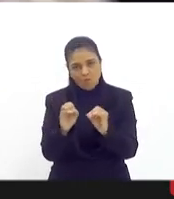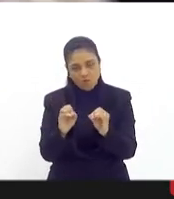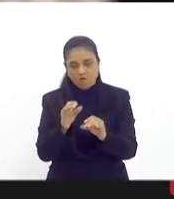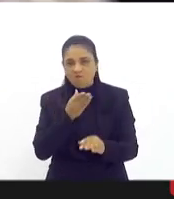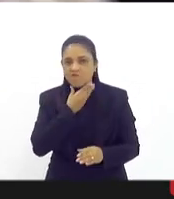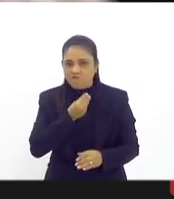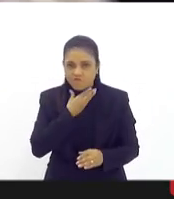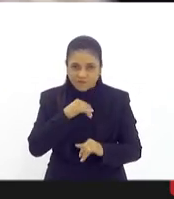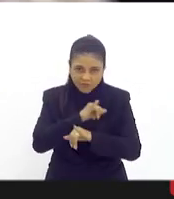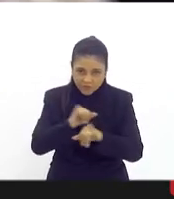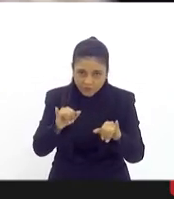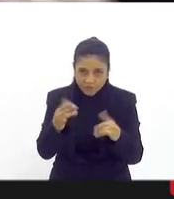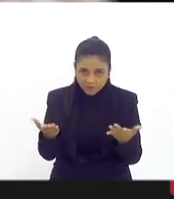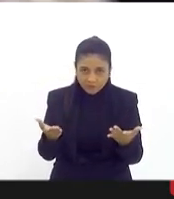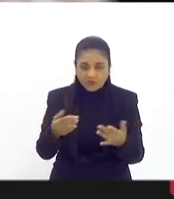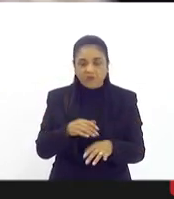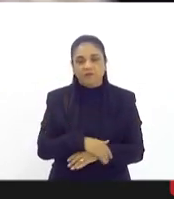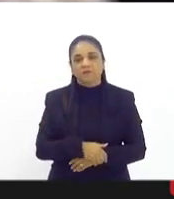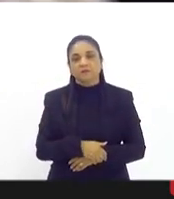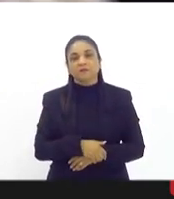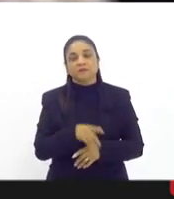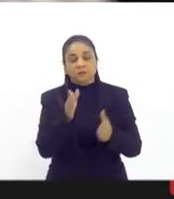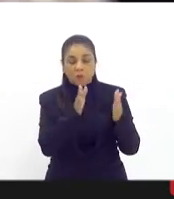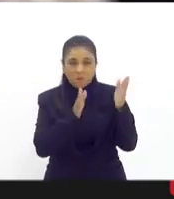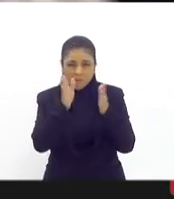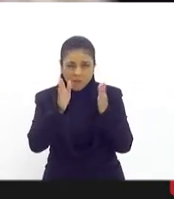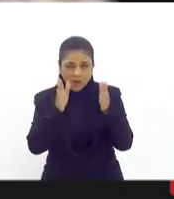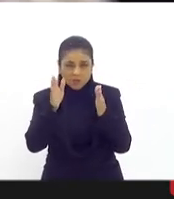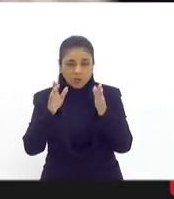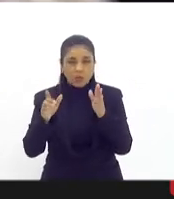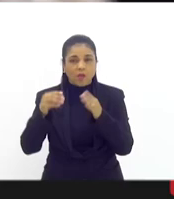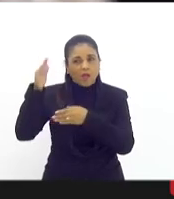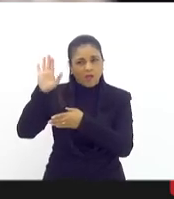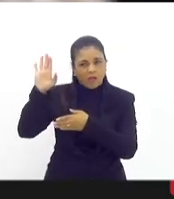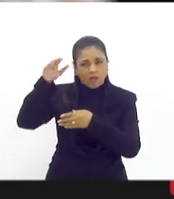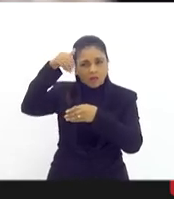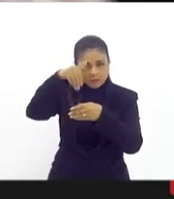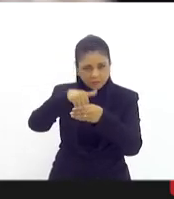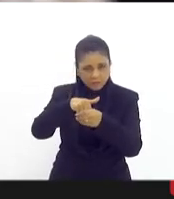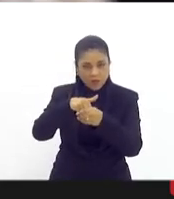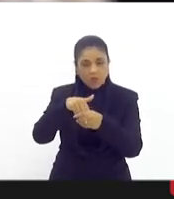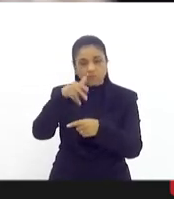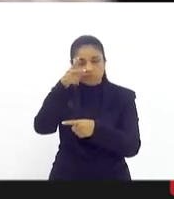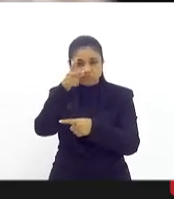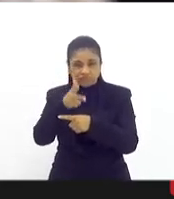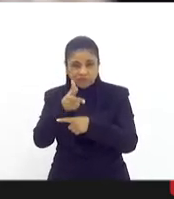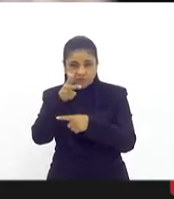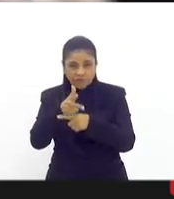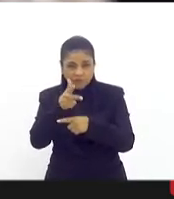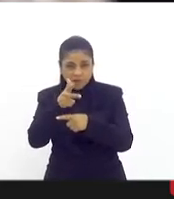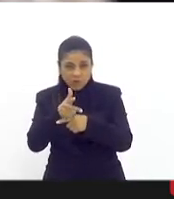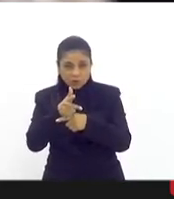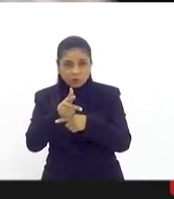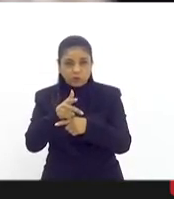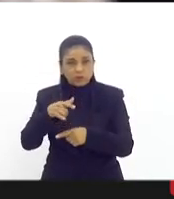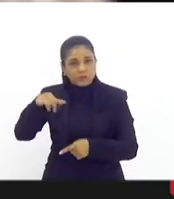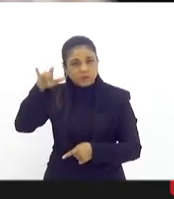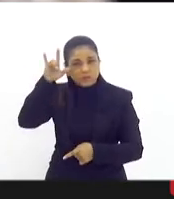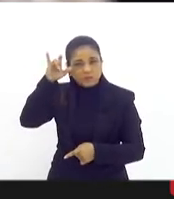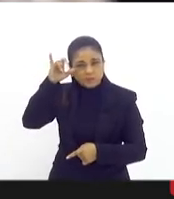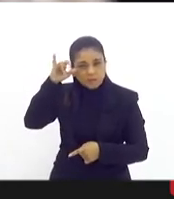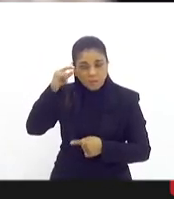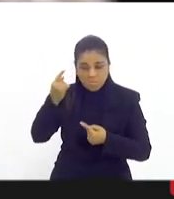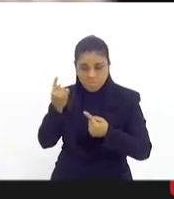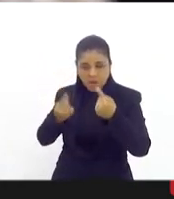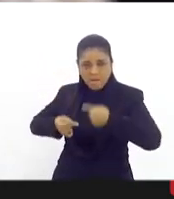na internet. Eu fiz isso durante o período eleitoral, no segundo turno, né? Eu fiz um monte de vídeos no meu Instagram, onde eu ficava rebatendo as